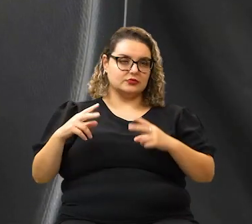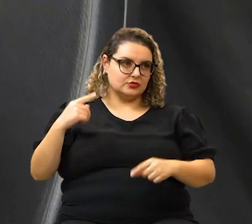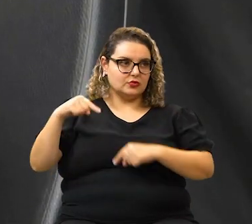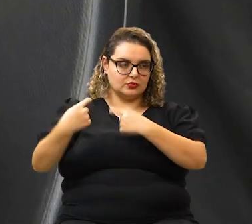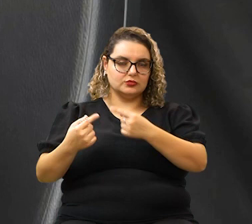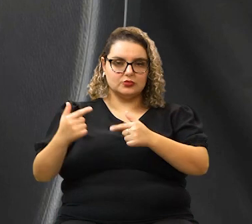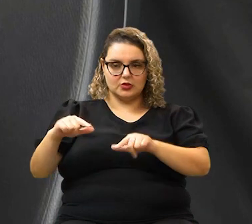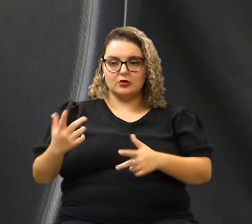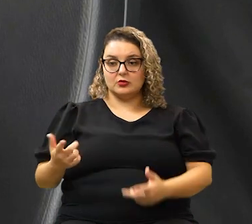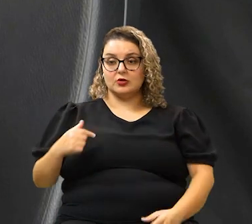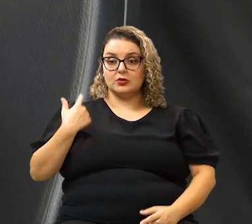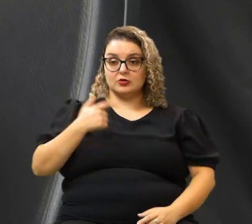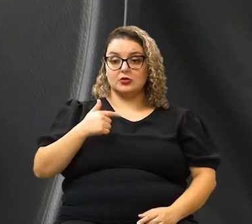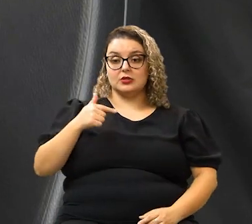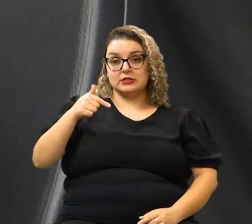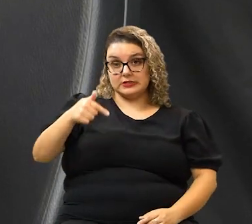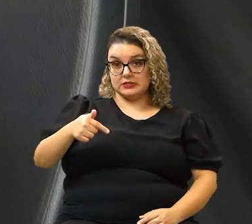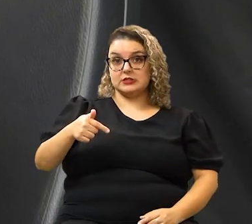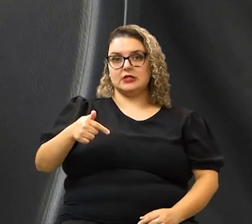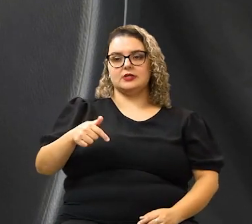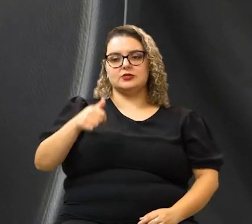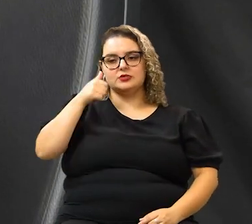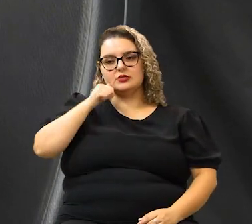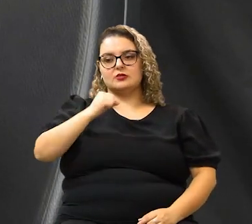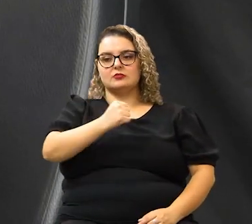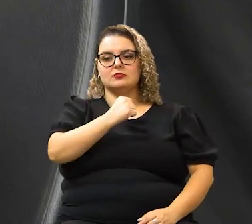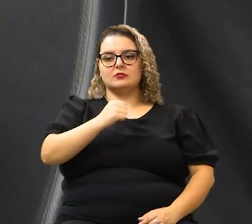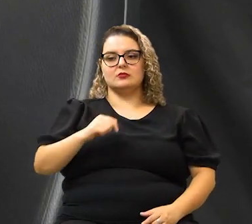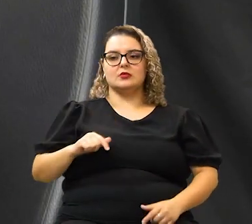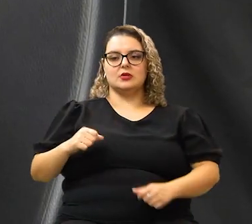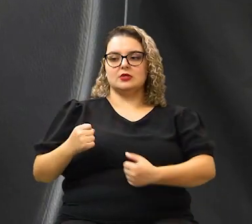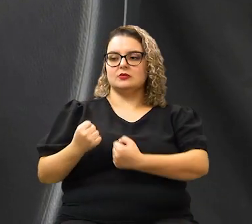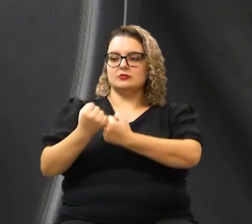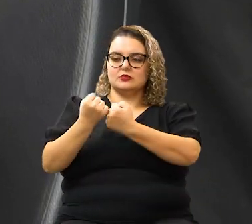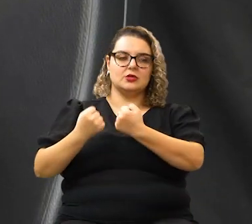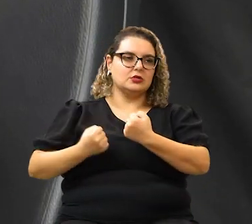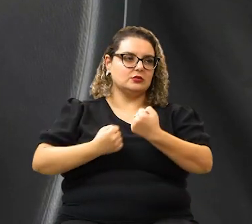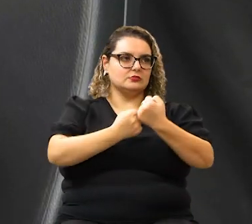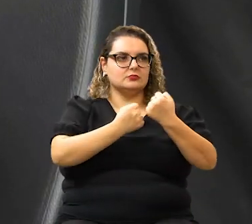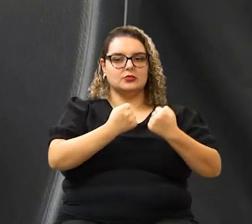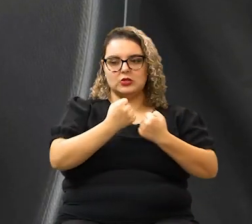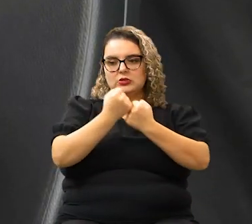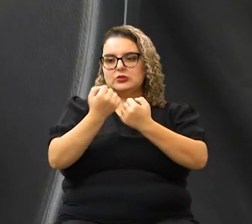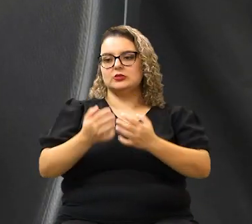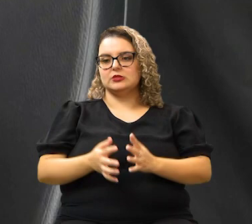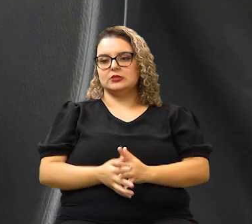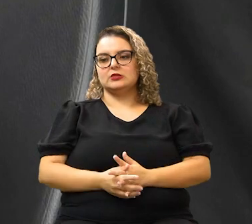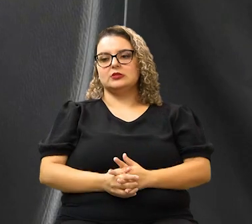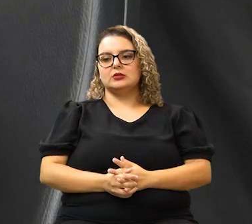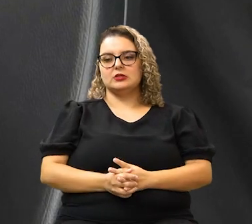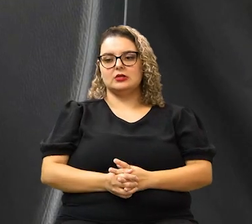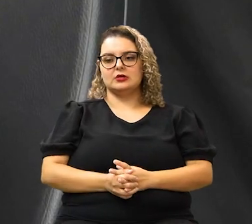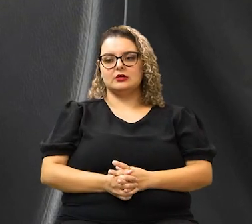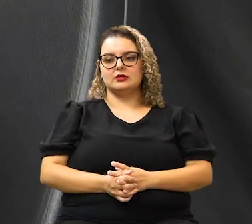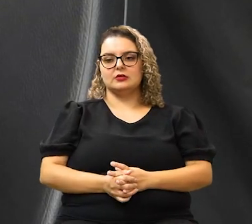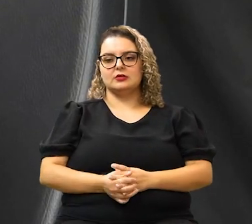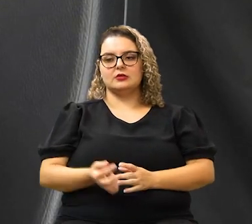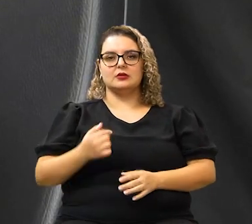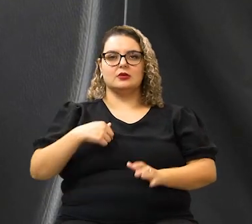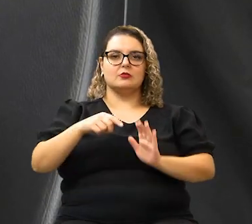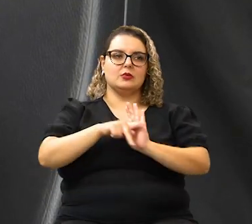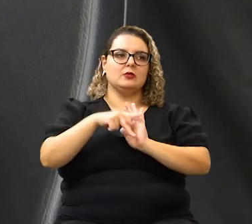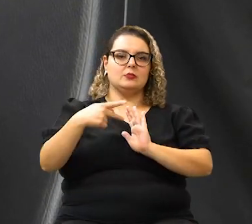Então, eu fiz parte de uma transição em que as mulheres passam a